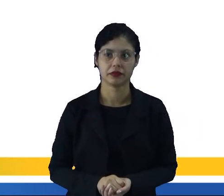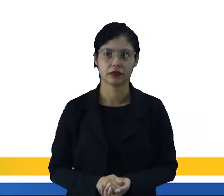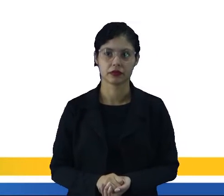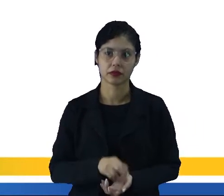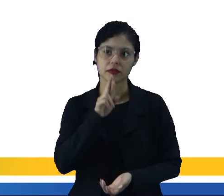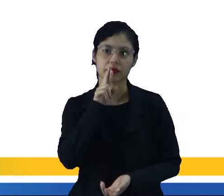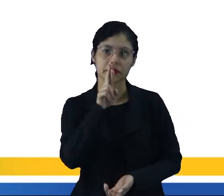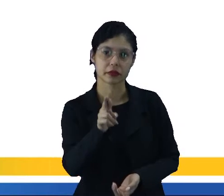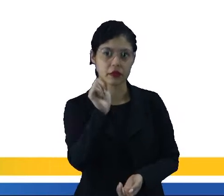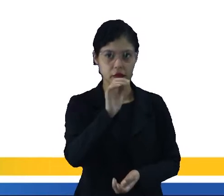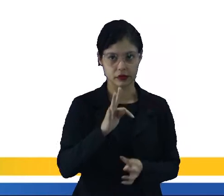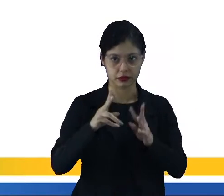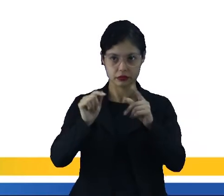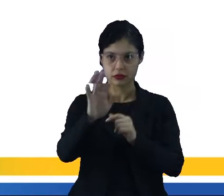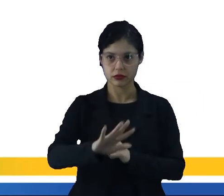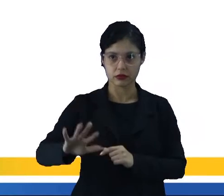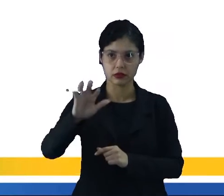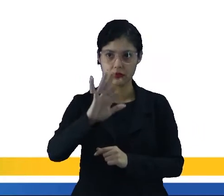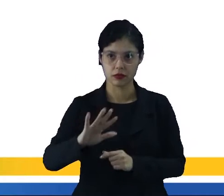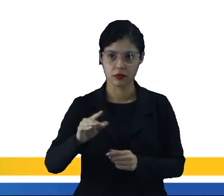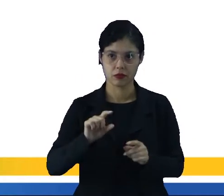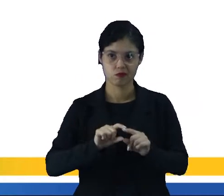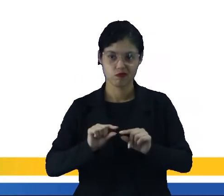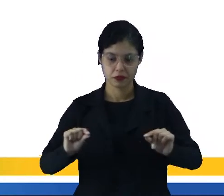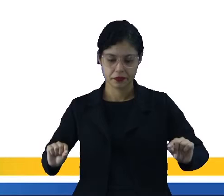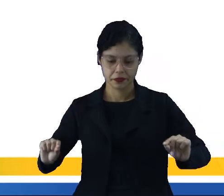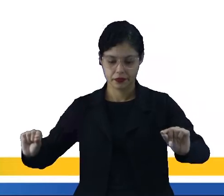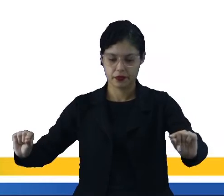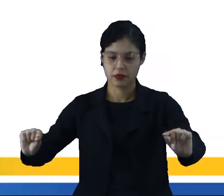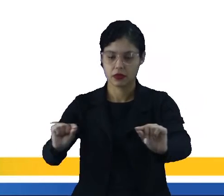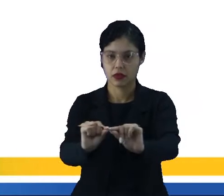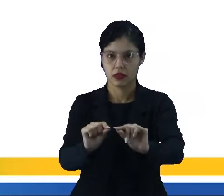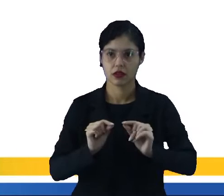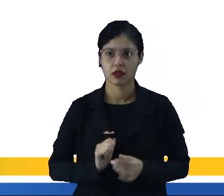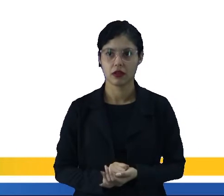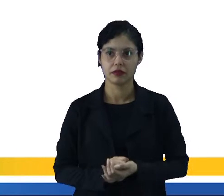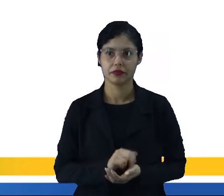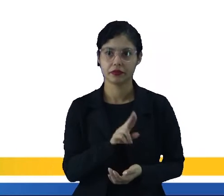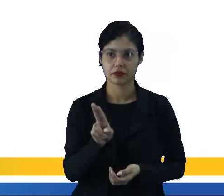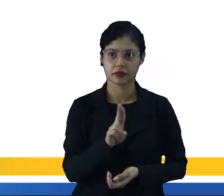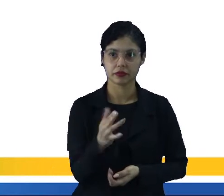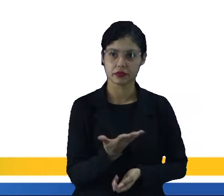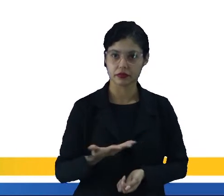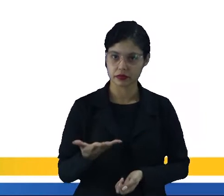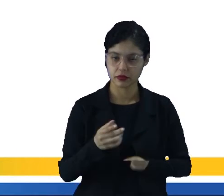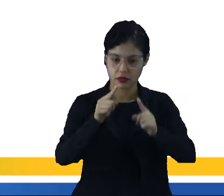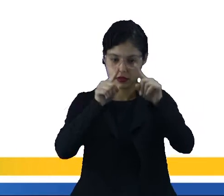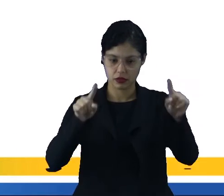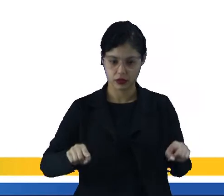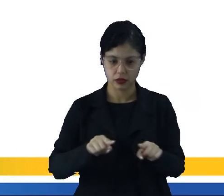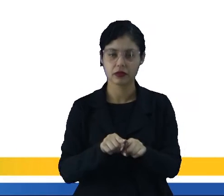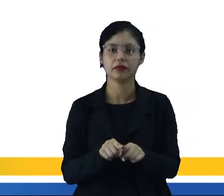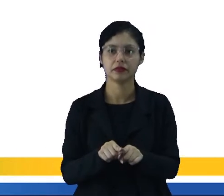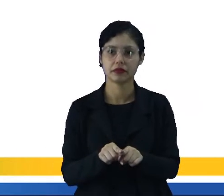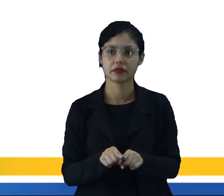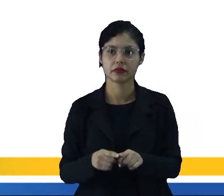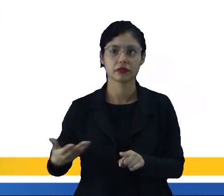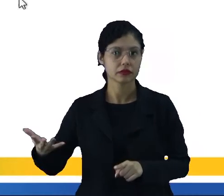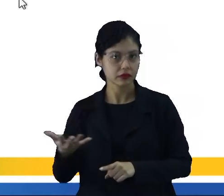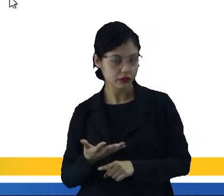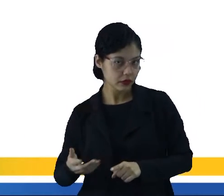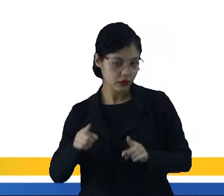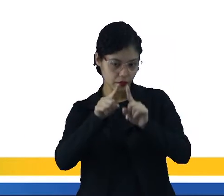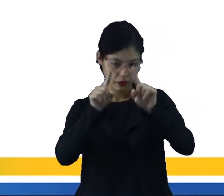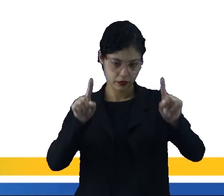Calcule a área total de uma pirâmide reta como a gente tá vendo aqui ó cuja base é um quadrado vamos prestar atenção a base